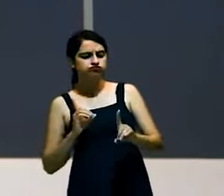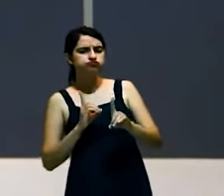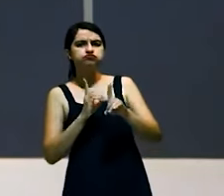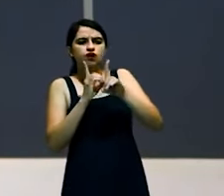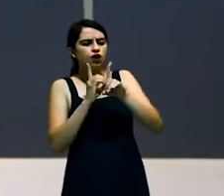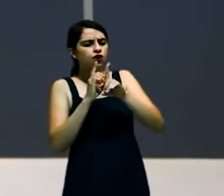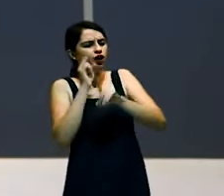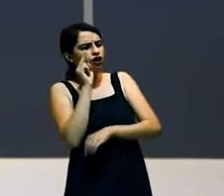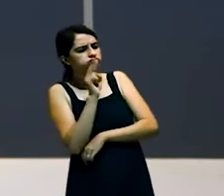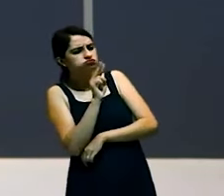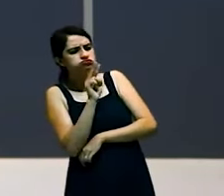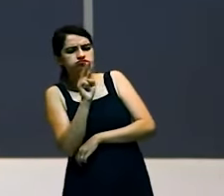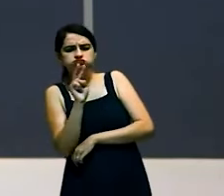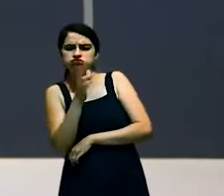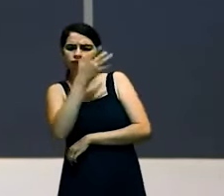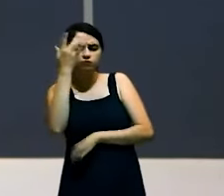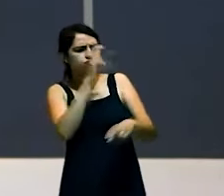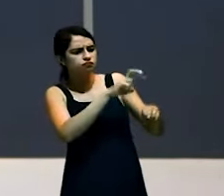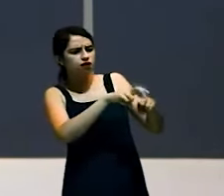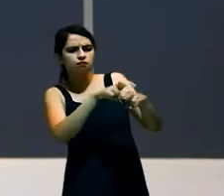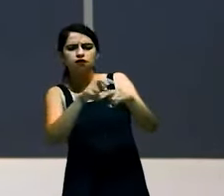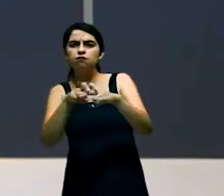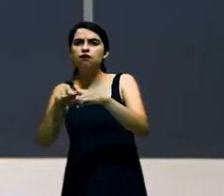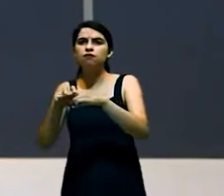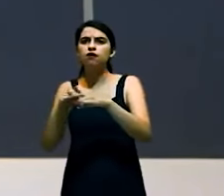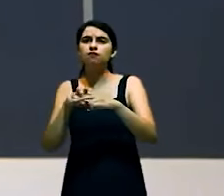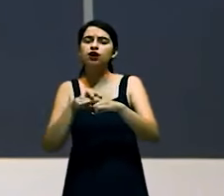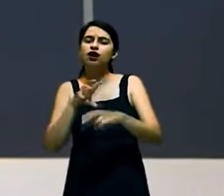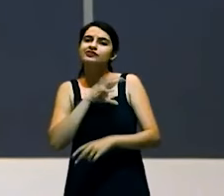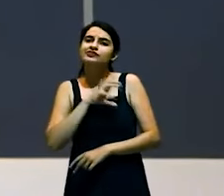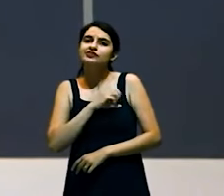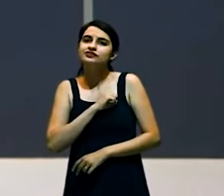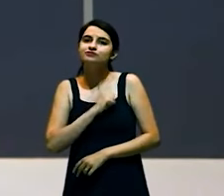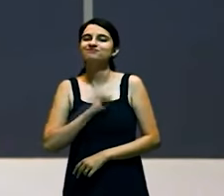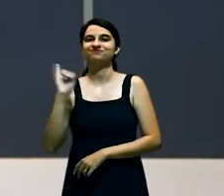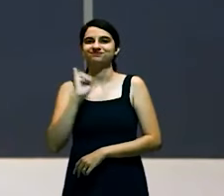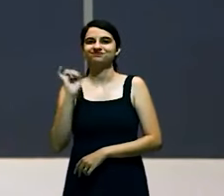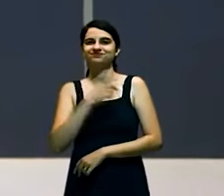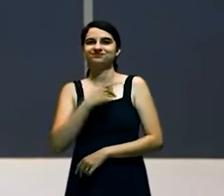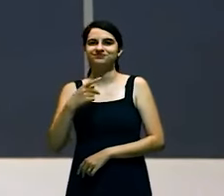algumas pessoas sentadas, e o nosso querido irmão, pastor,